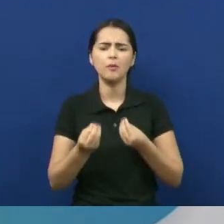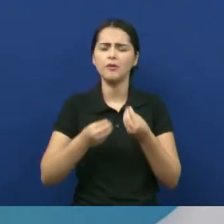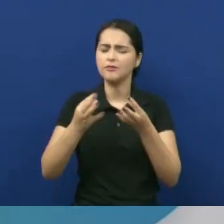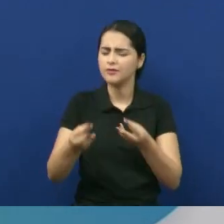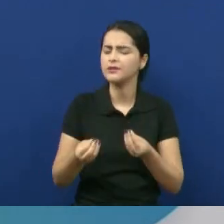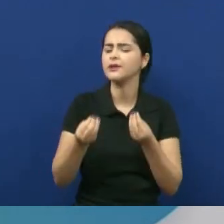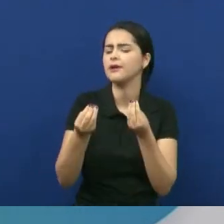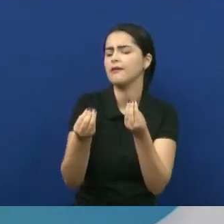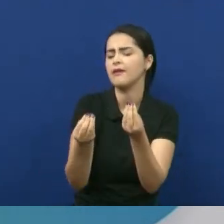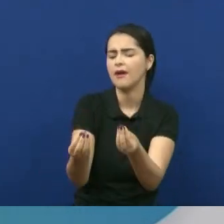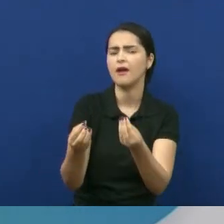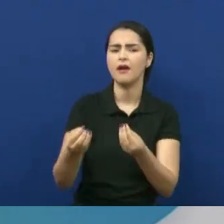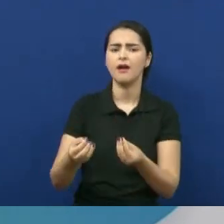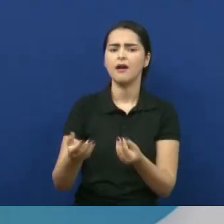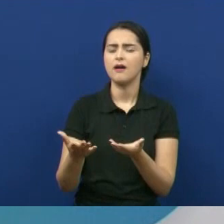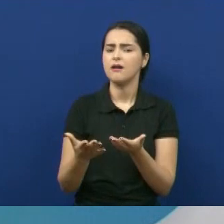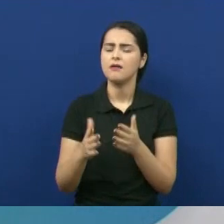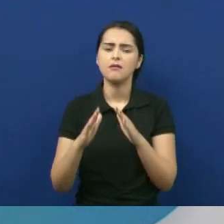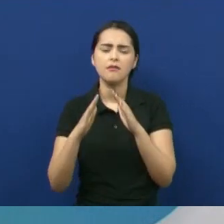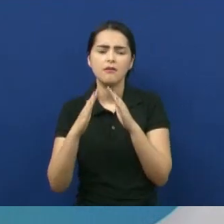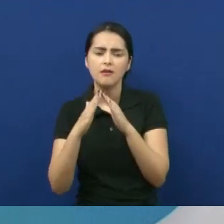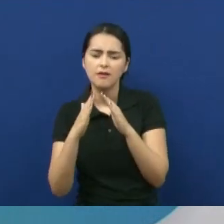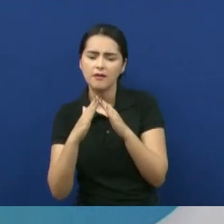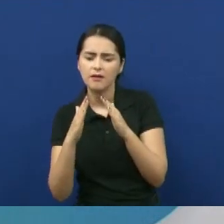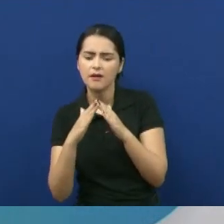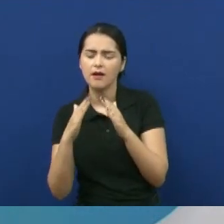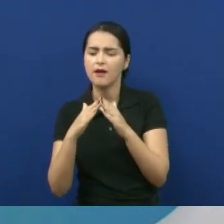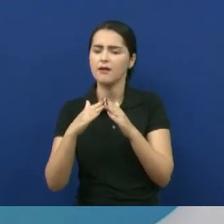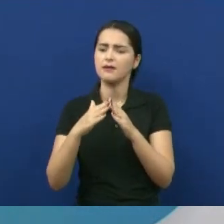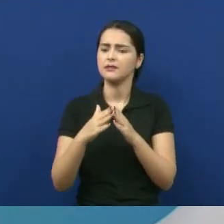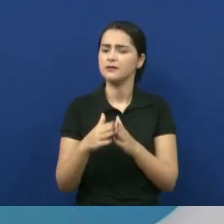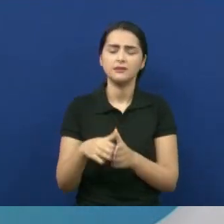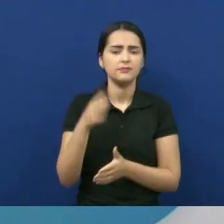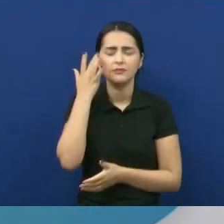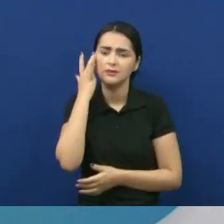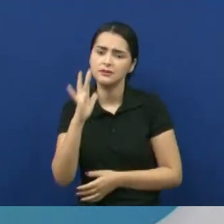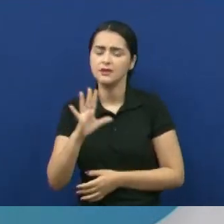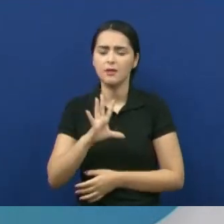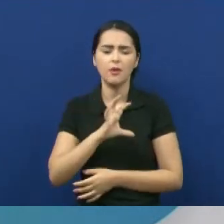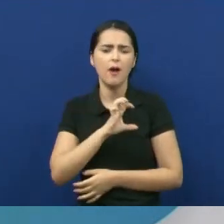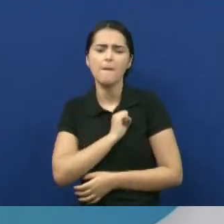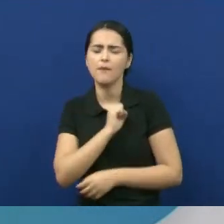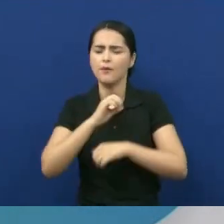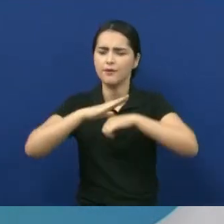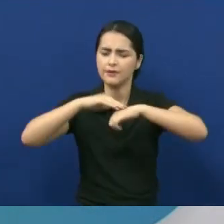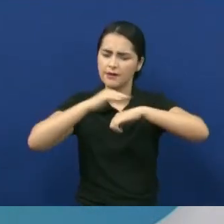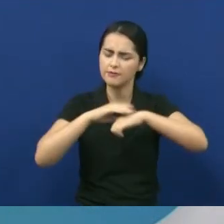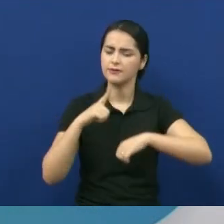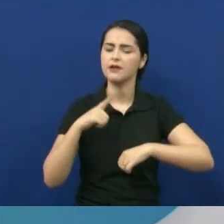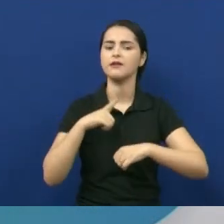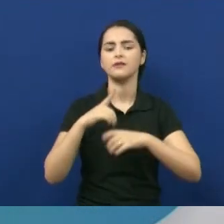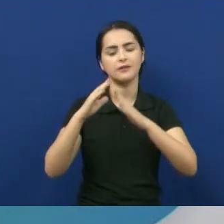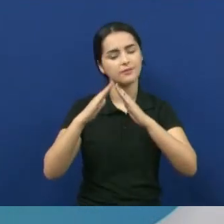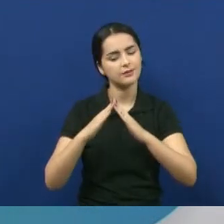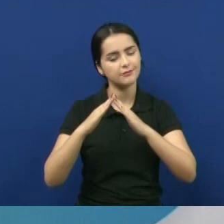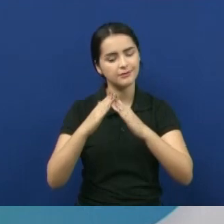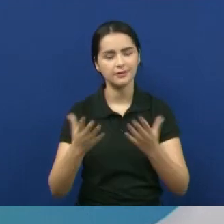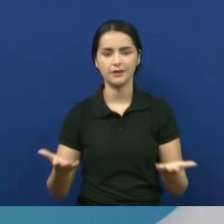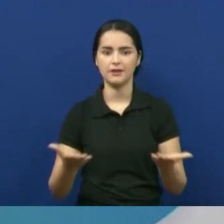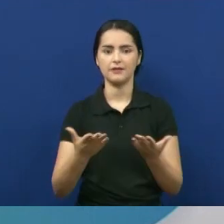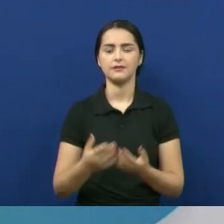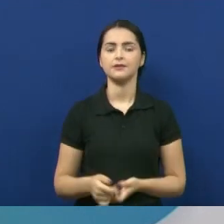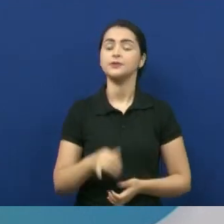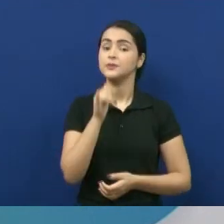pessoa se eu não sei o valor amoroso que ela tem por aquele lugar? Um outro exemplo recente que a gente pode tomar como